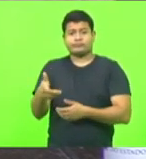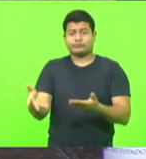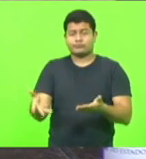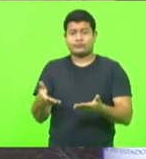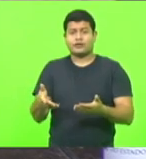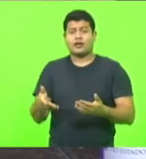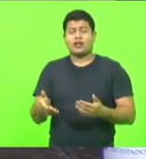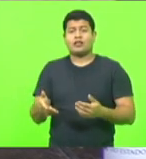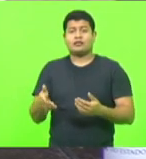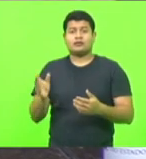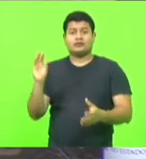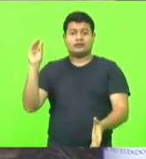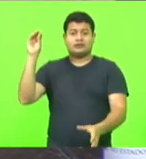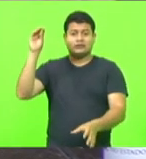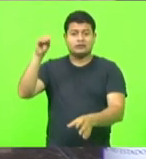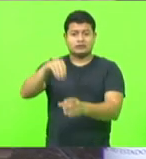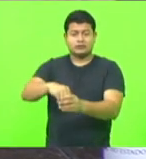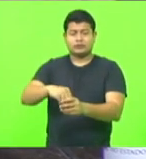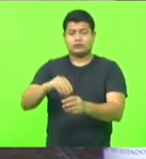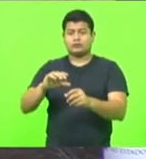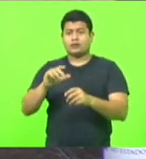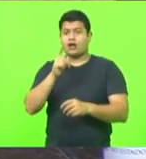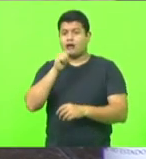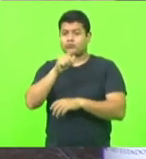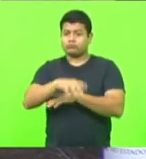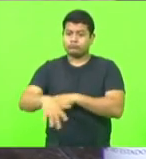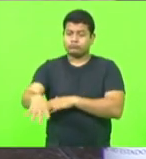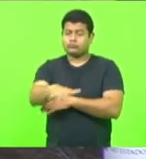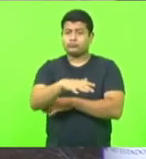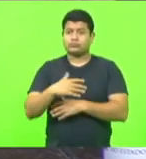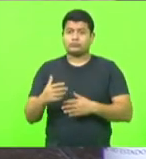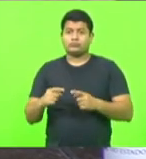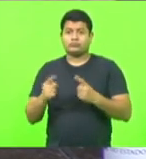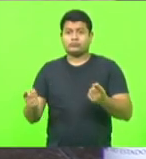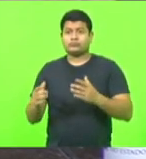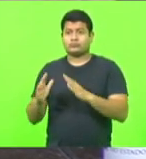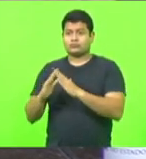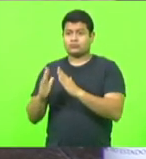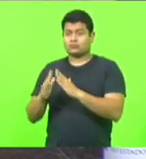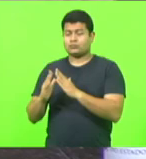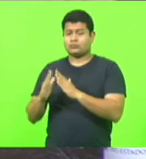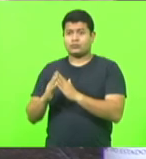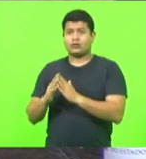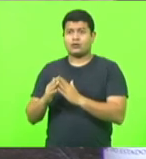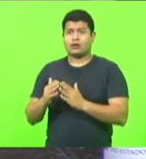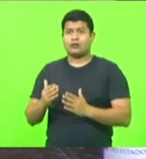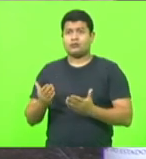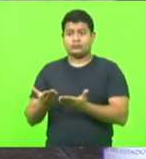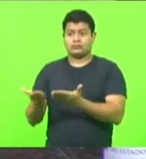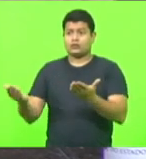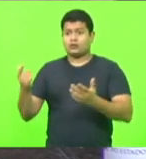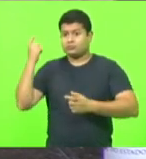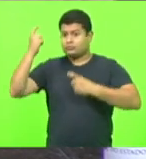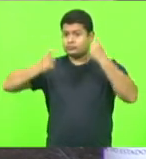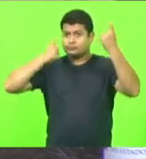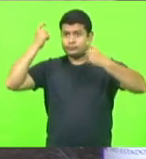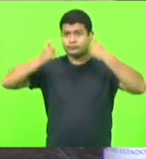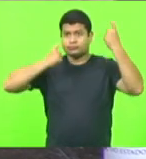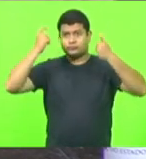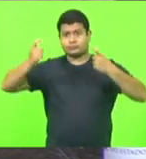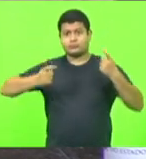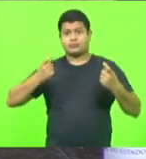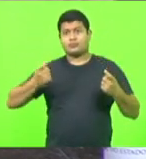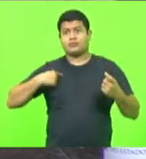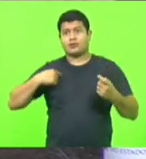Conceição, diretamente. Ou seja, as casas estão, os moradores estão preocupados, estão tentando se ligar na